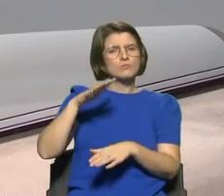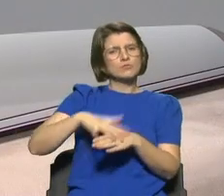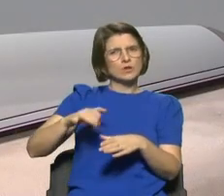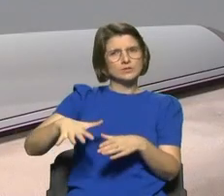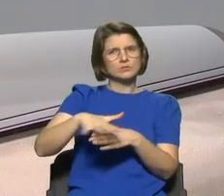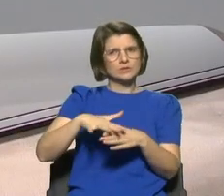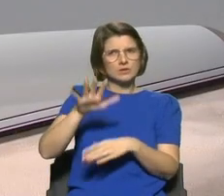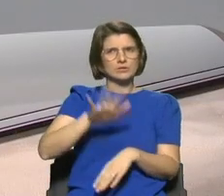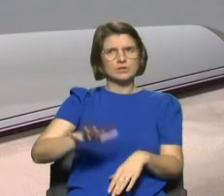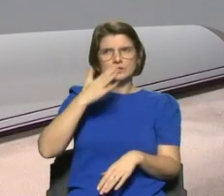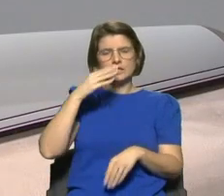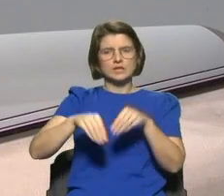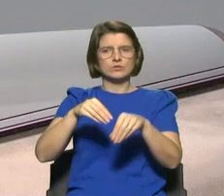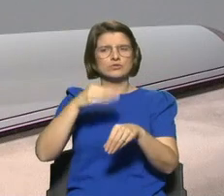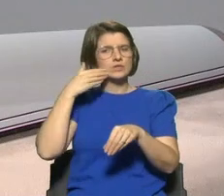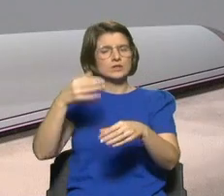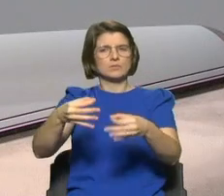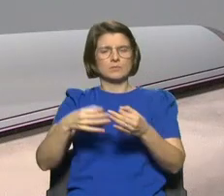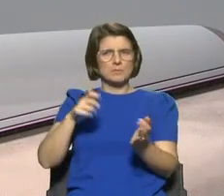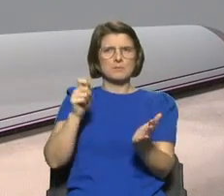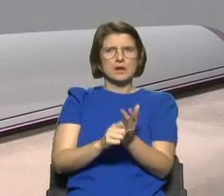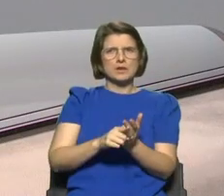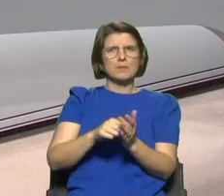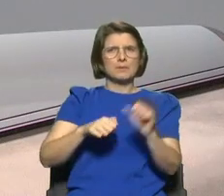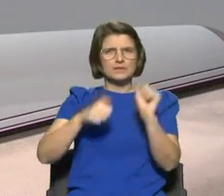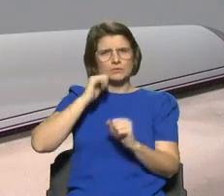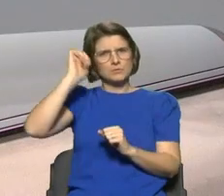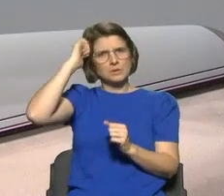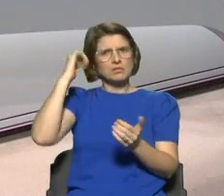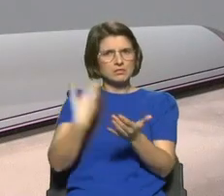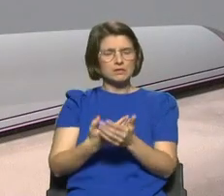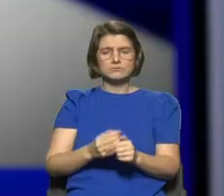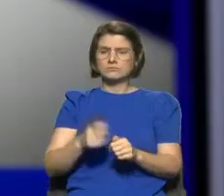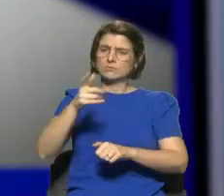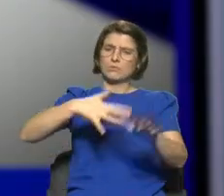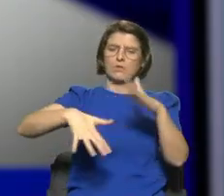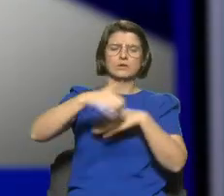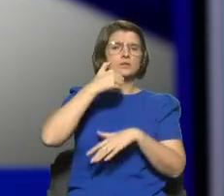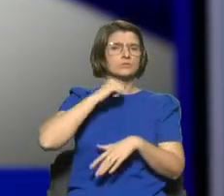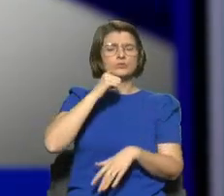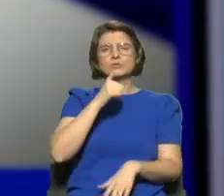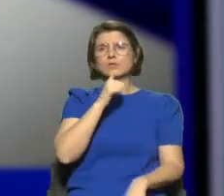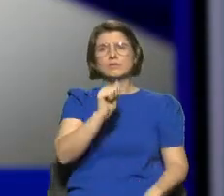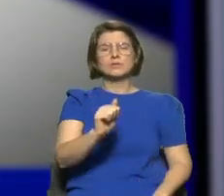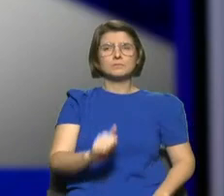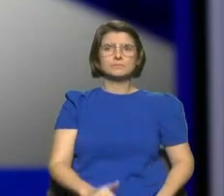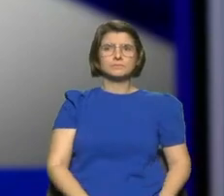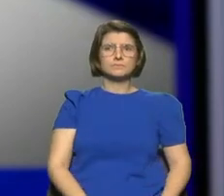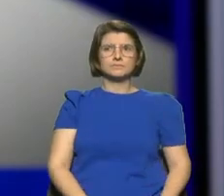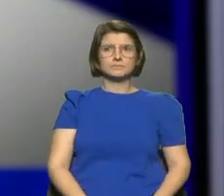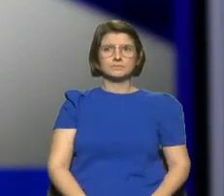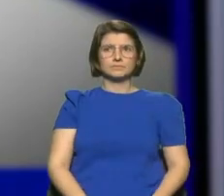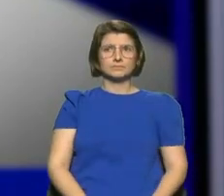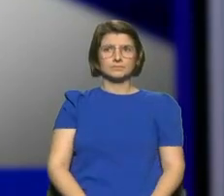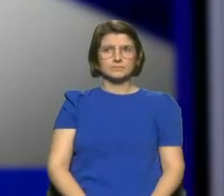havendo eleições antecipadas aqui ou não hum isso compete aos assanos ajuizarem não é ali aliás eu acho que